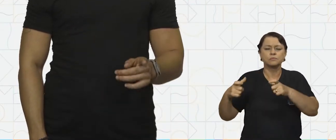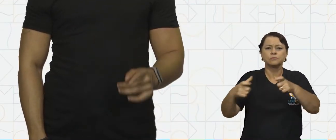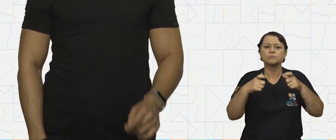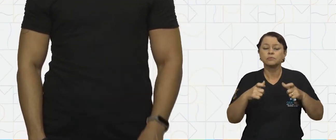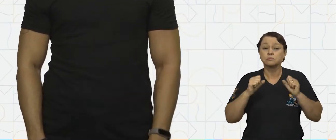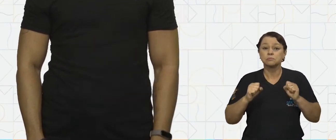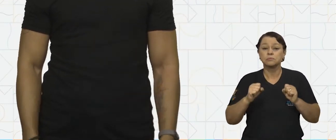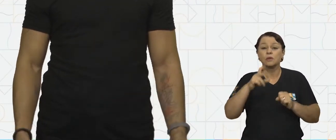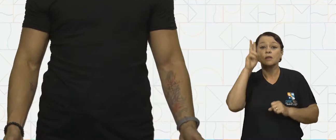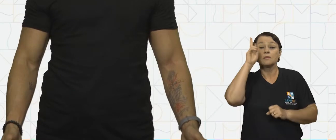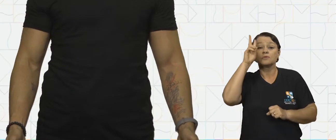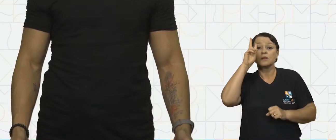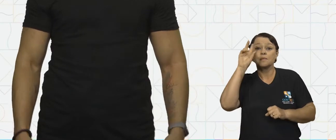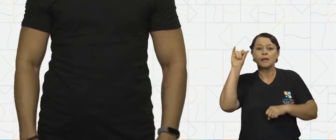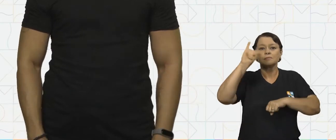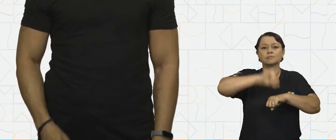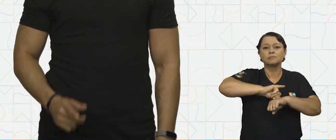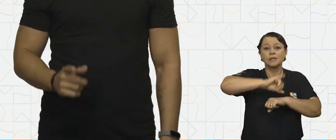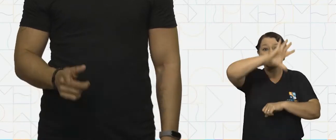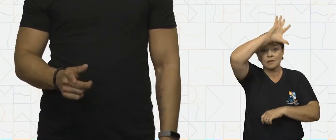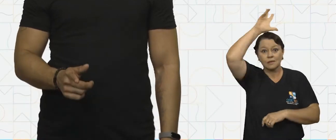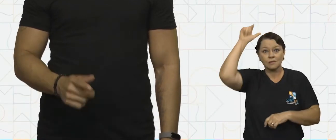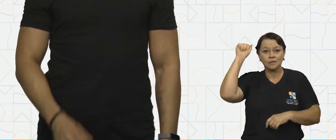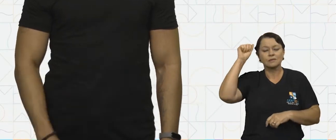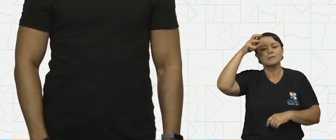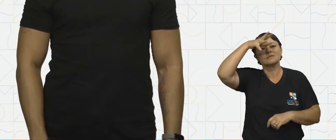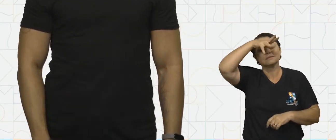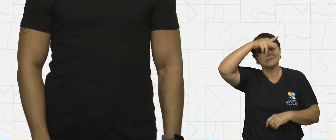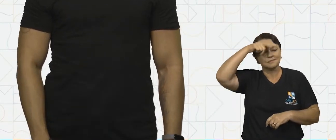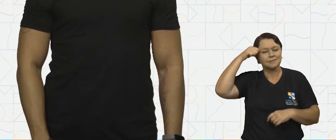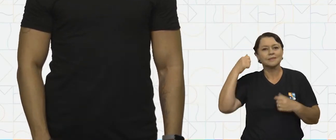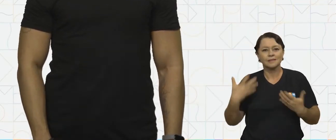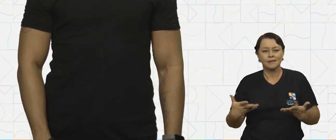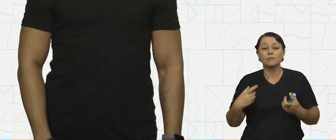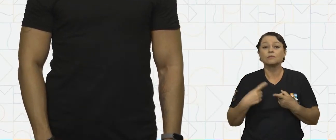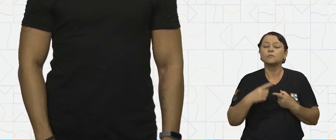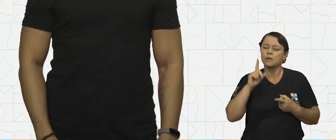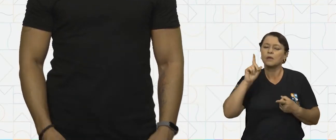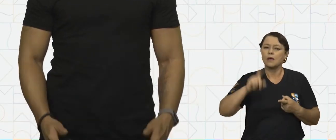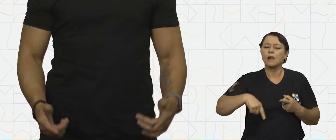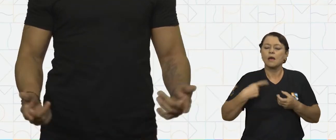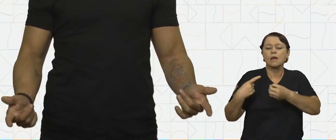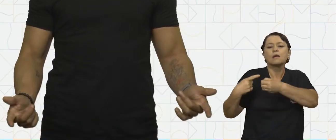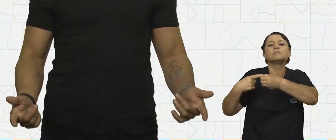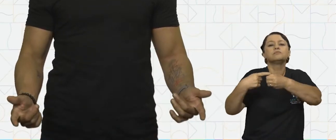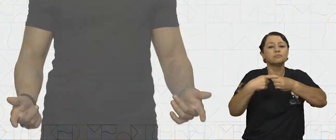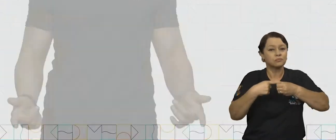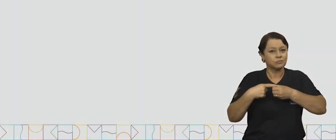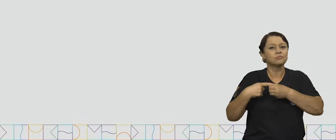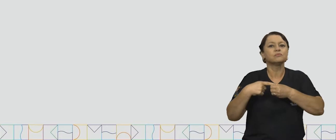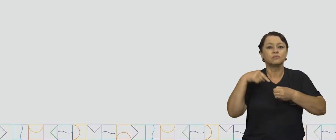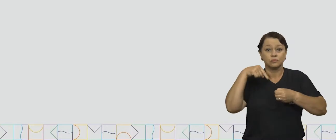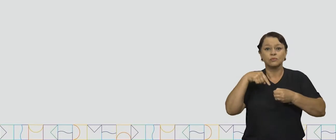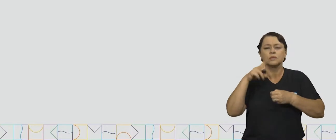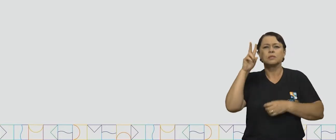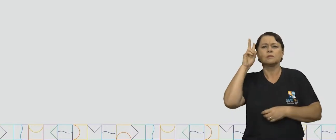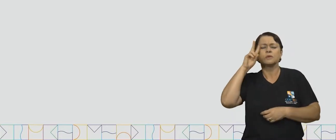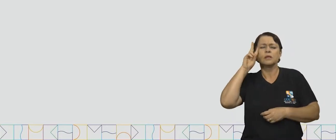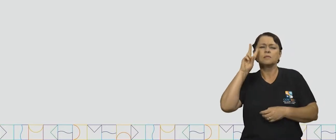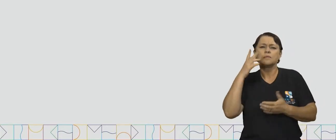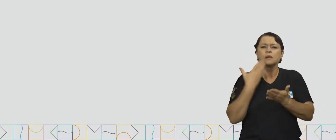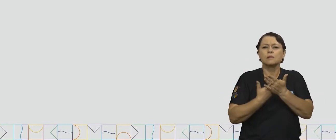da capital do Amazonas, Manaus. Manaus, além de ser uma cidade, ela é um município. Relembrando as